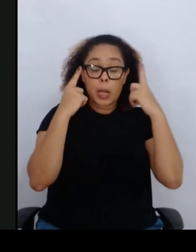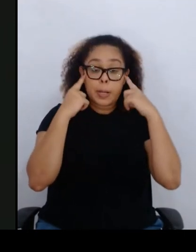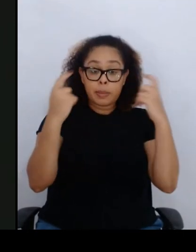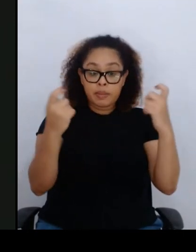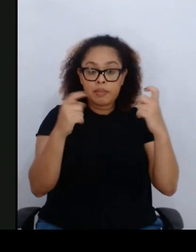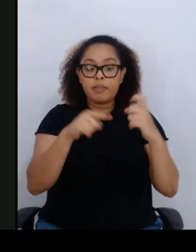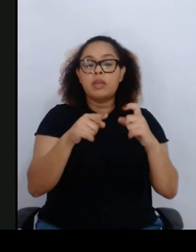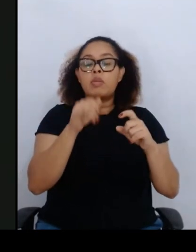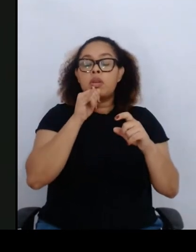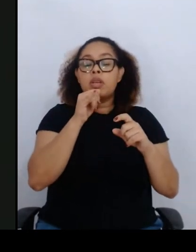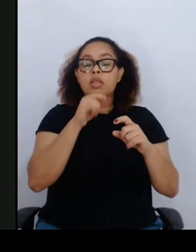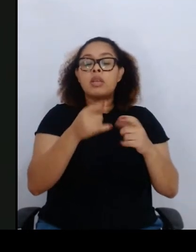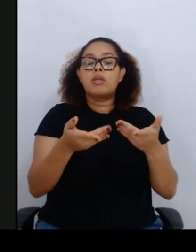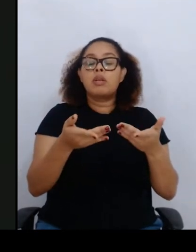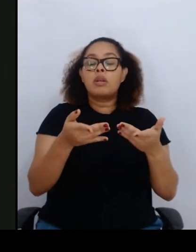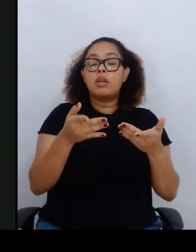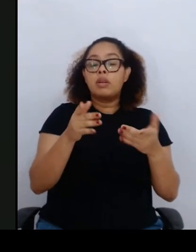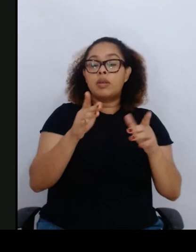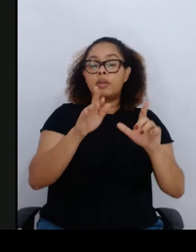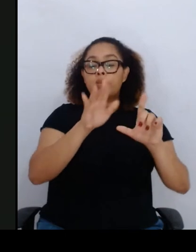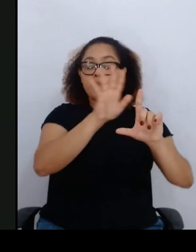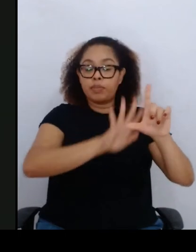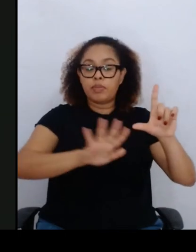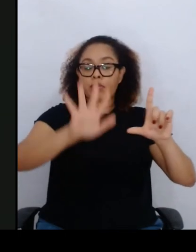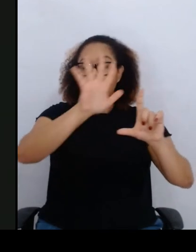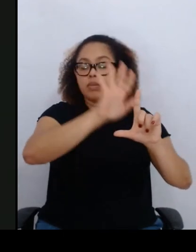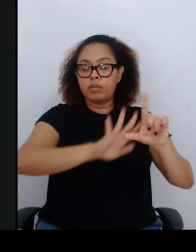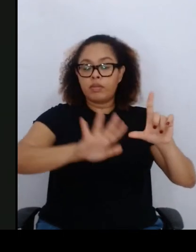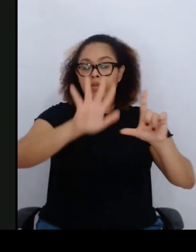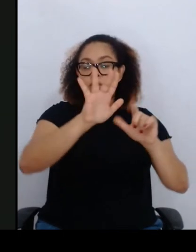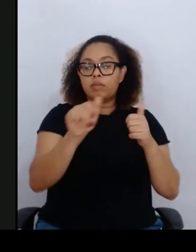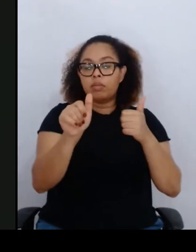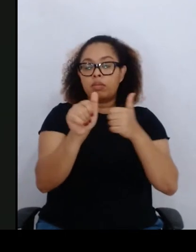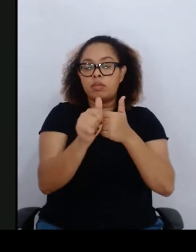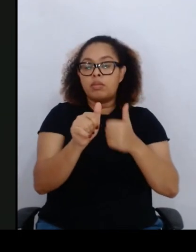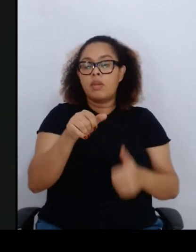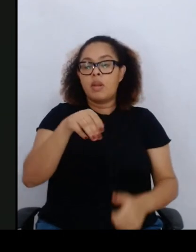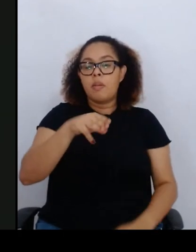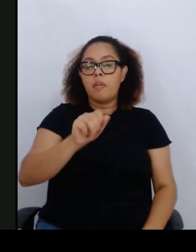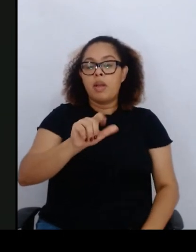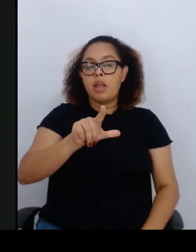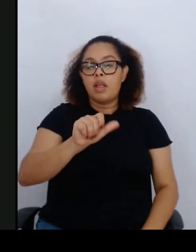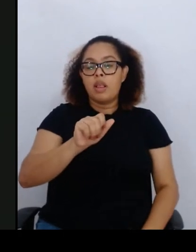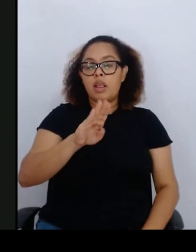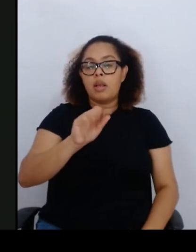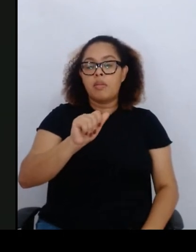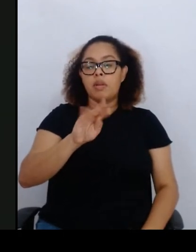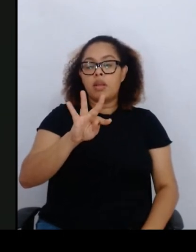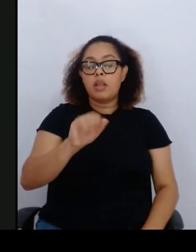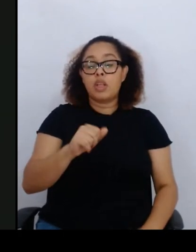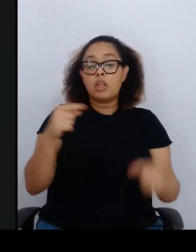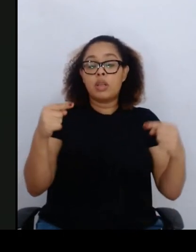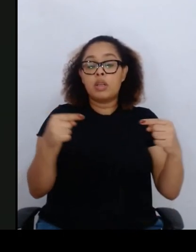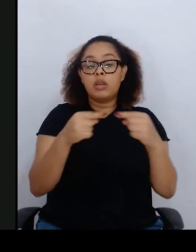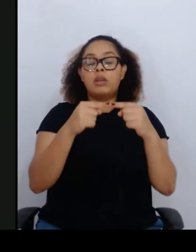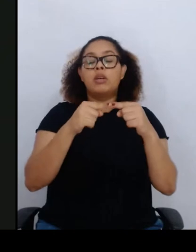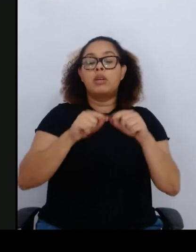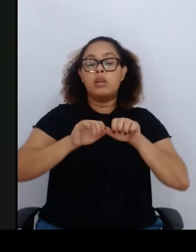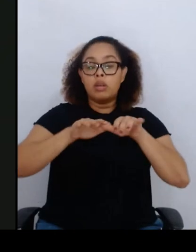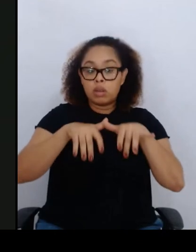transitória da obra paisagem próxima malabata faz sentido voltada pelos canais creer